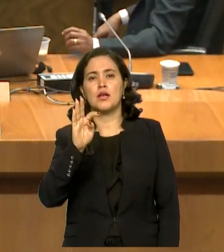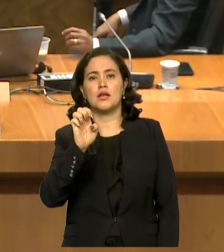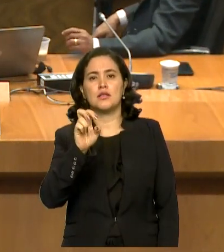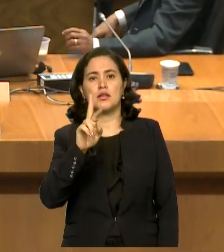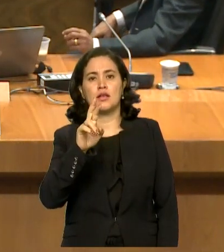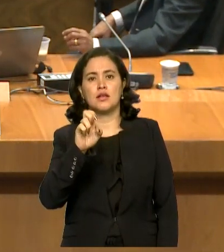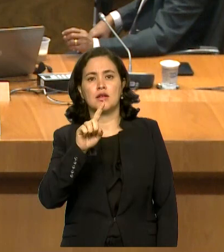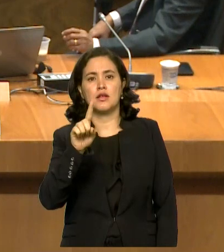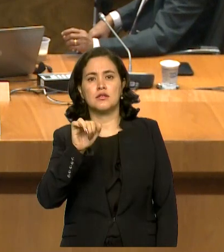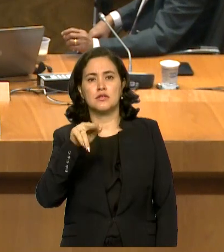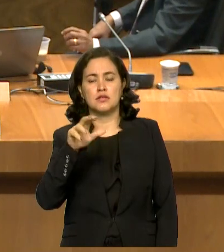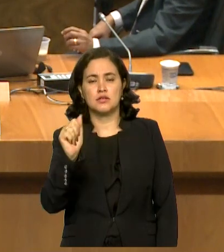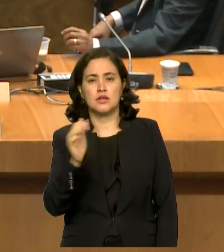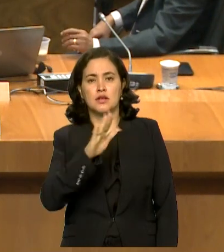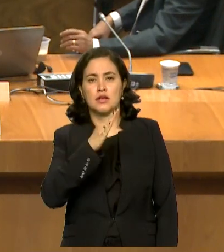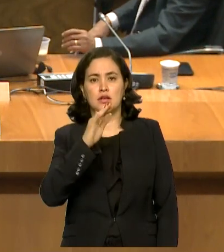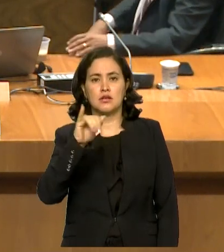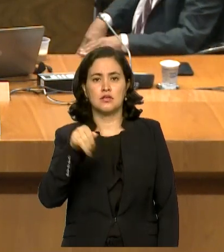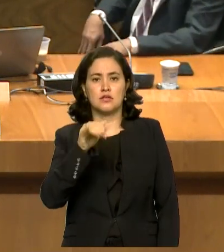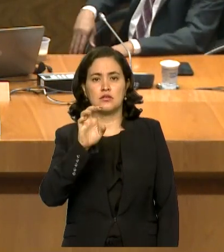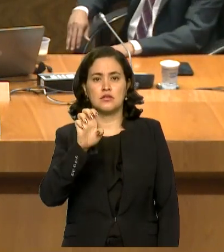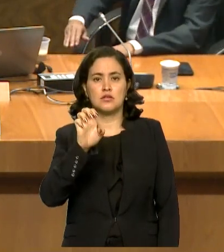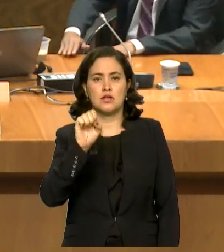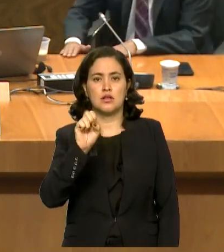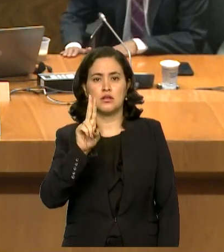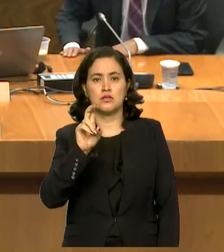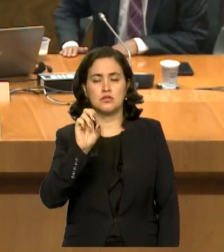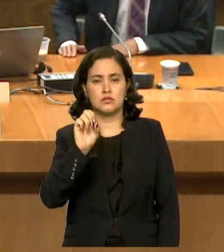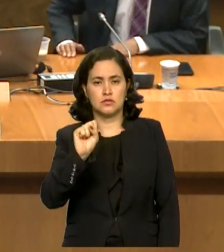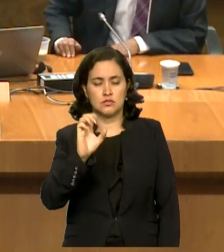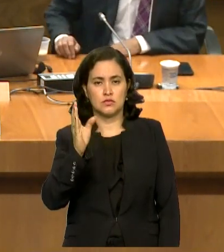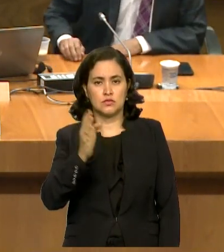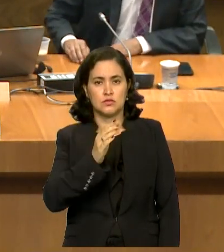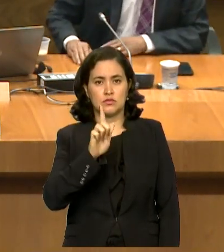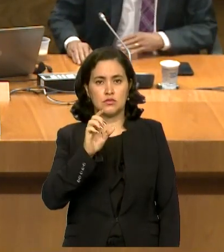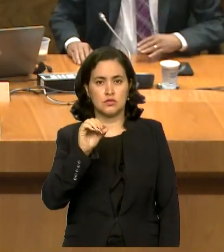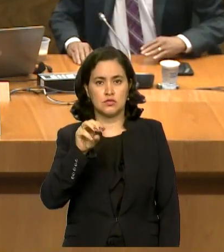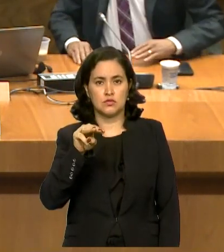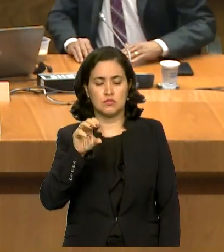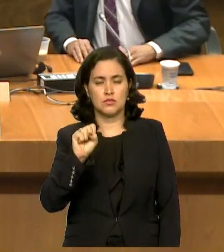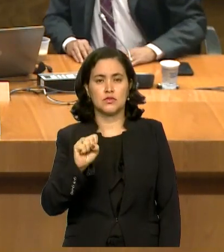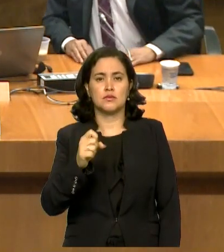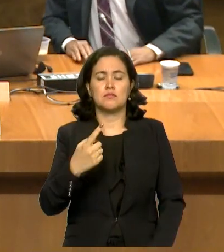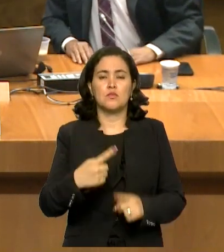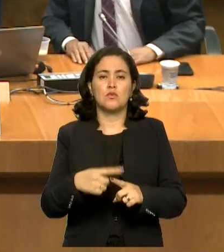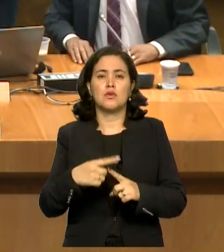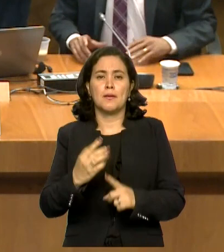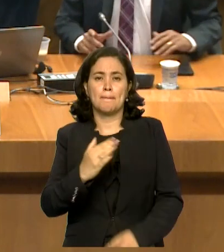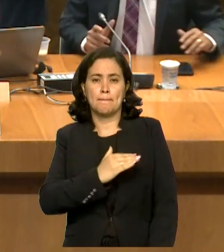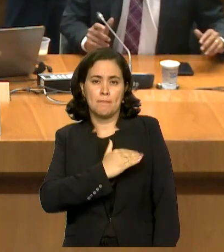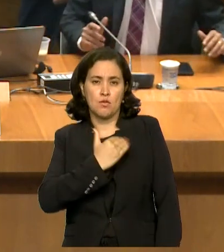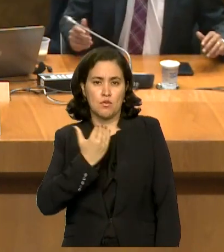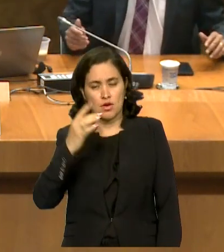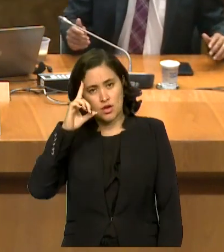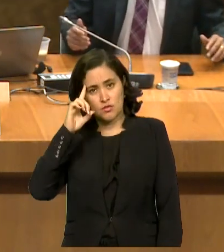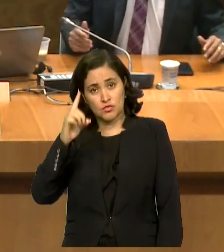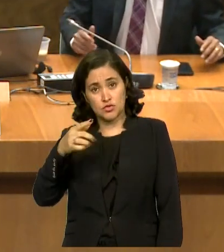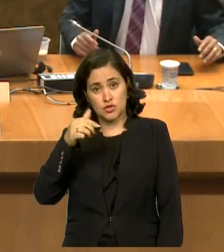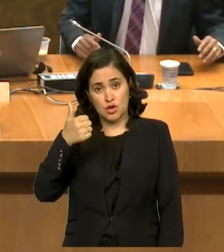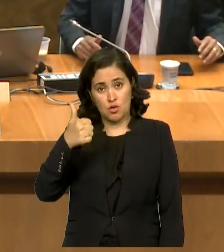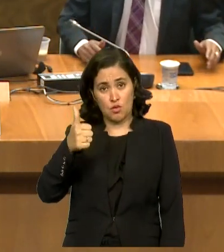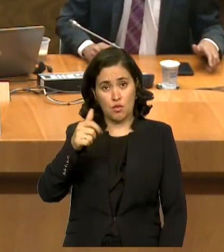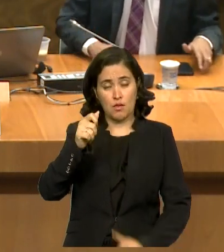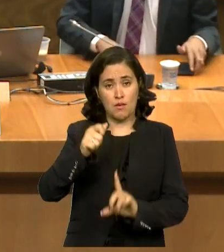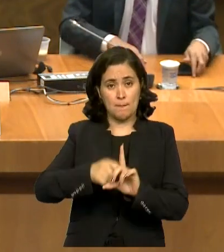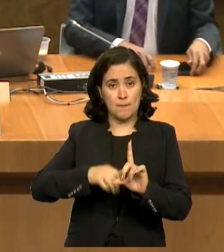Gomes, externando o mais profundo sentimento de pesar pelo seu falecimento ocorrido no dia 11 de janeiro